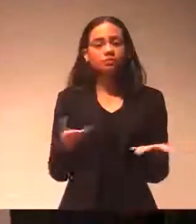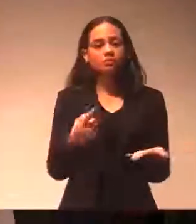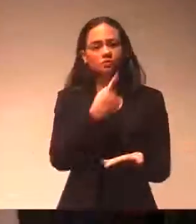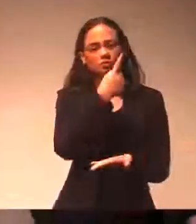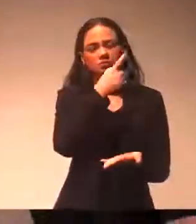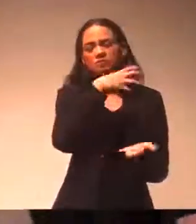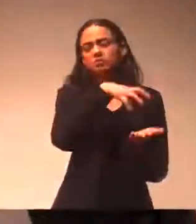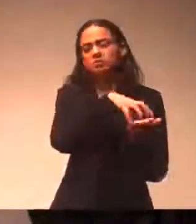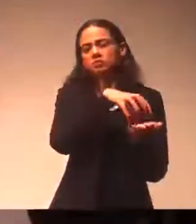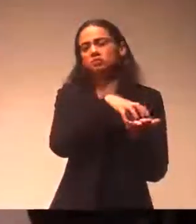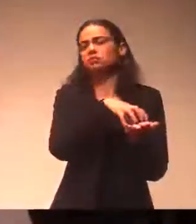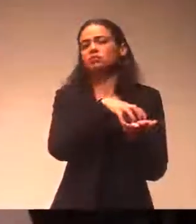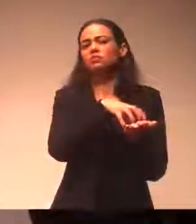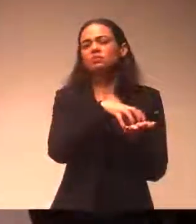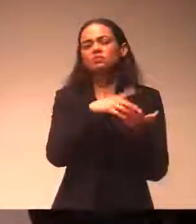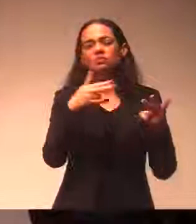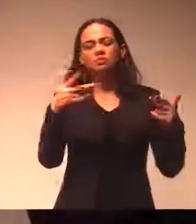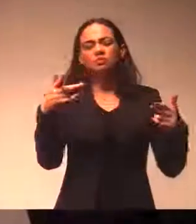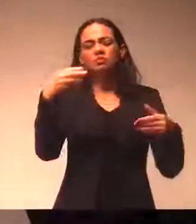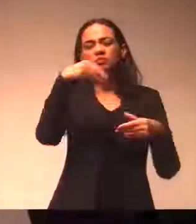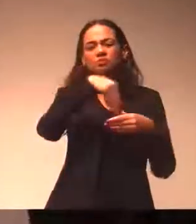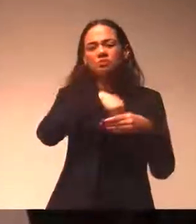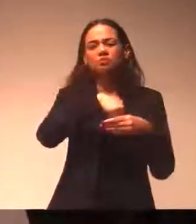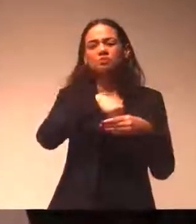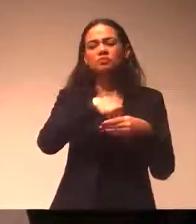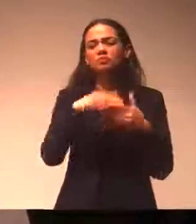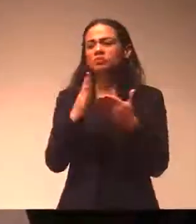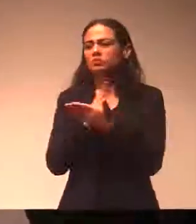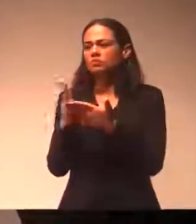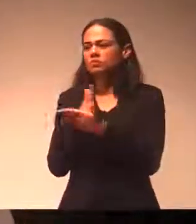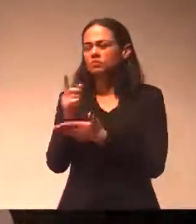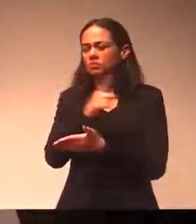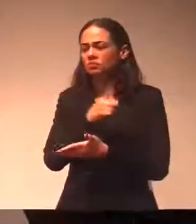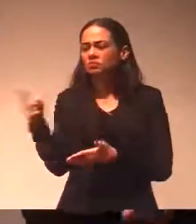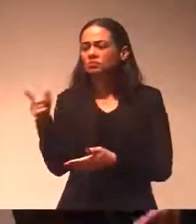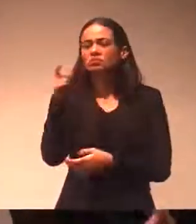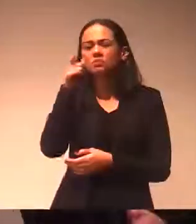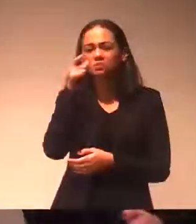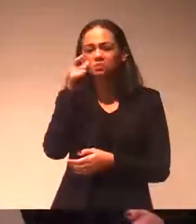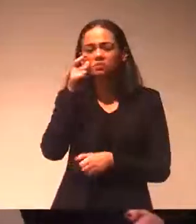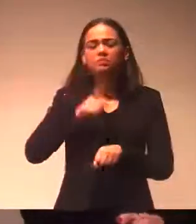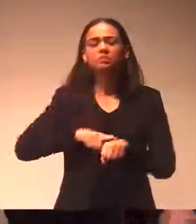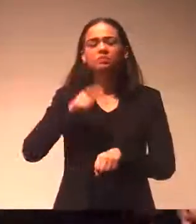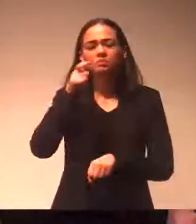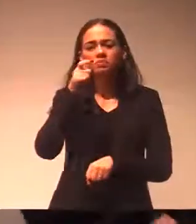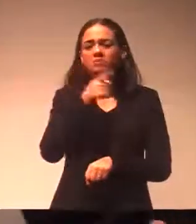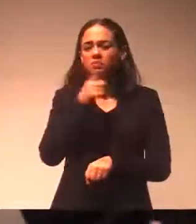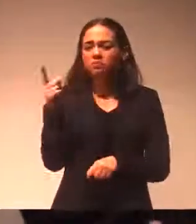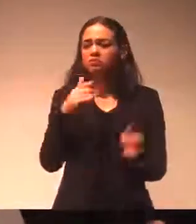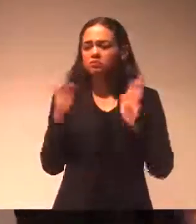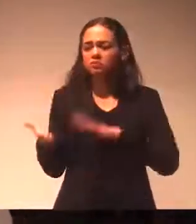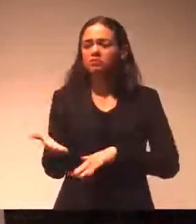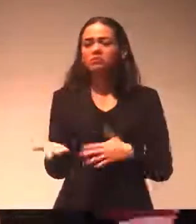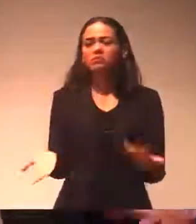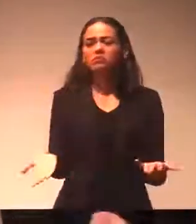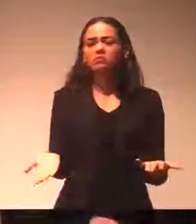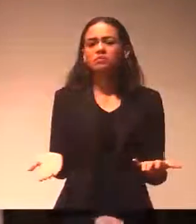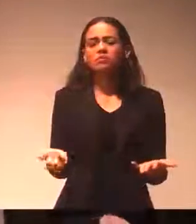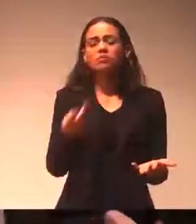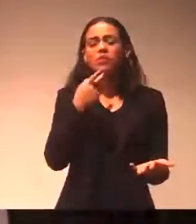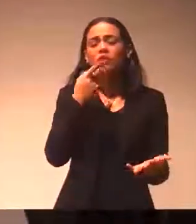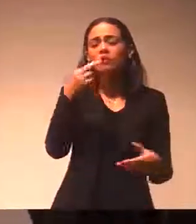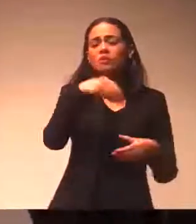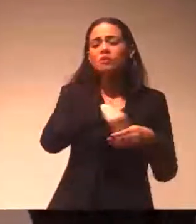50, metade ali era do governo, assistindo ao vivo. E o que nos foi falado? Que não existe controle